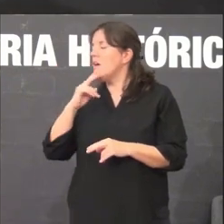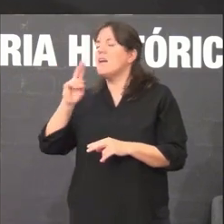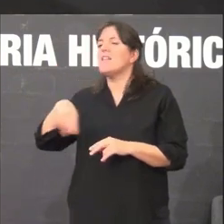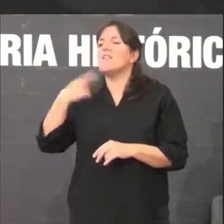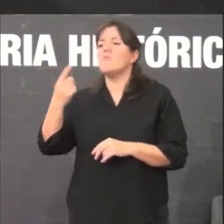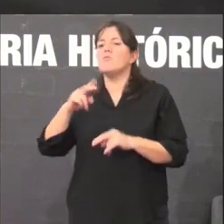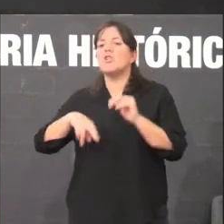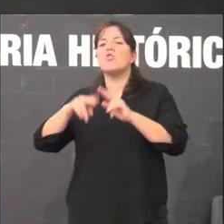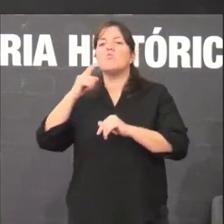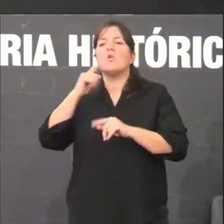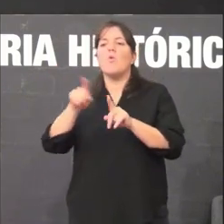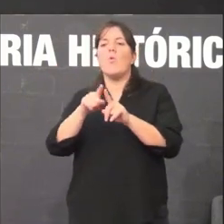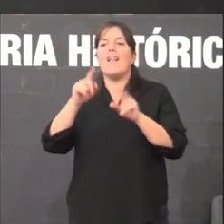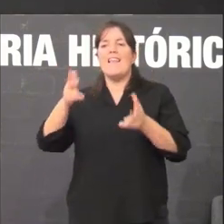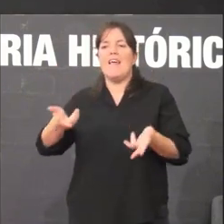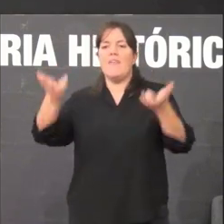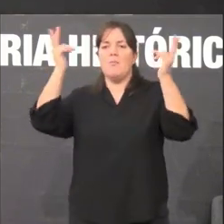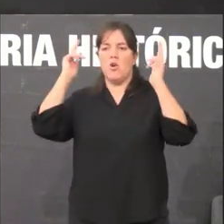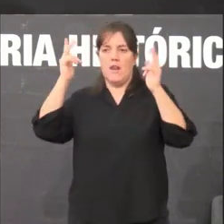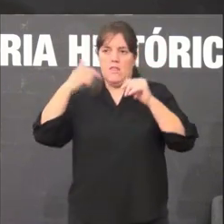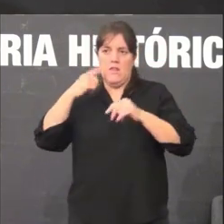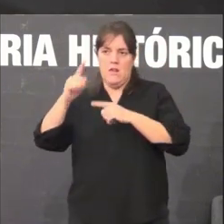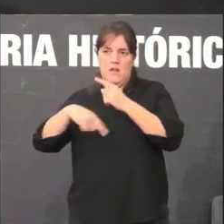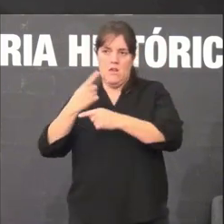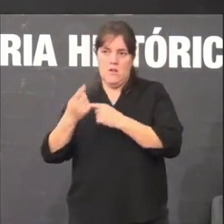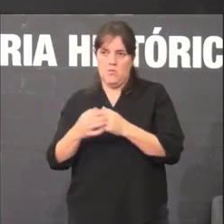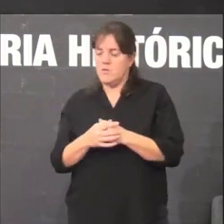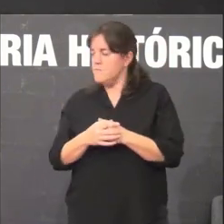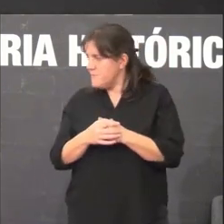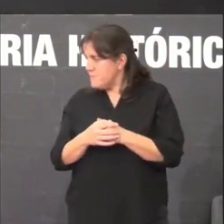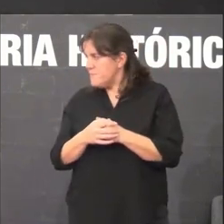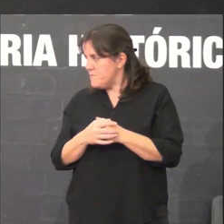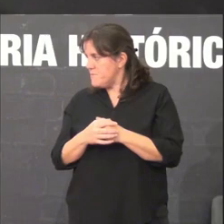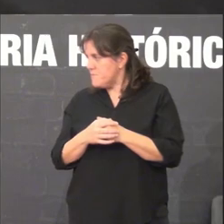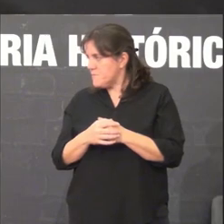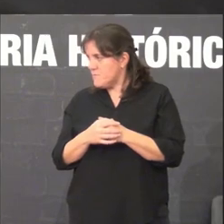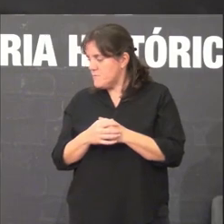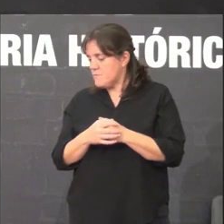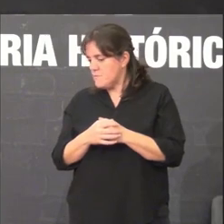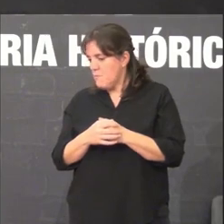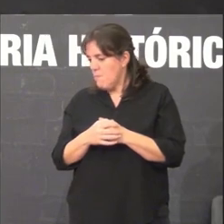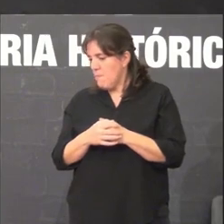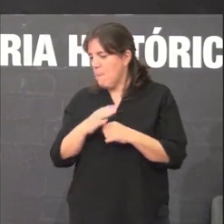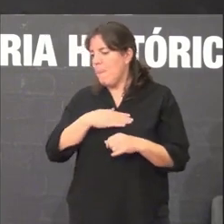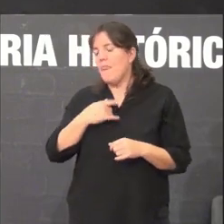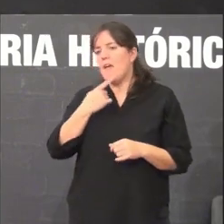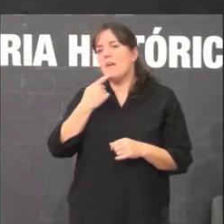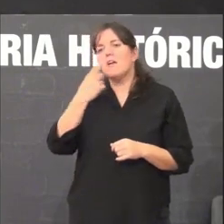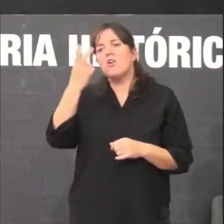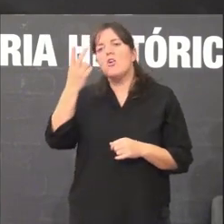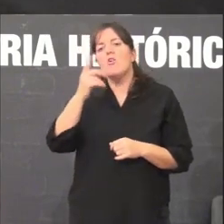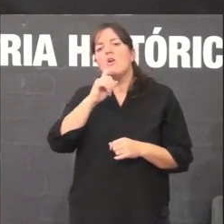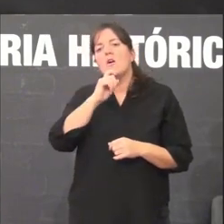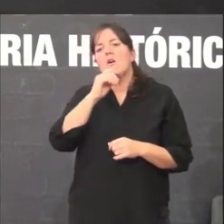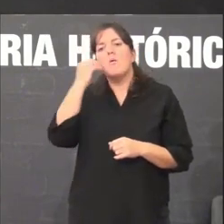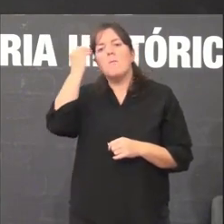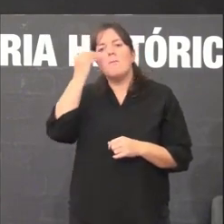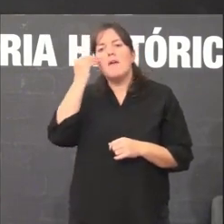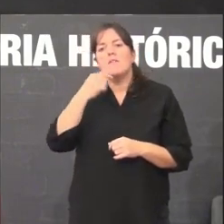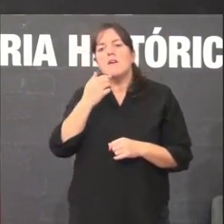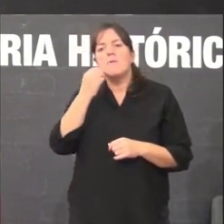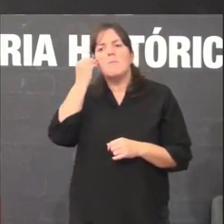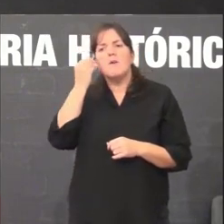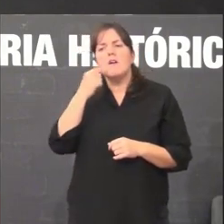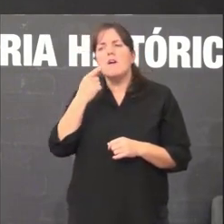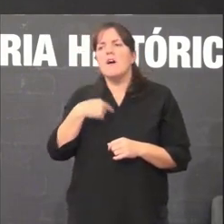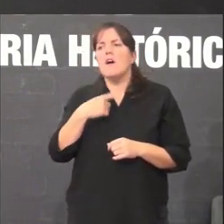da democracia após o processo revolucionário. Considerando eles, e segundo Rui Ramos, por exemplo, considera que